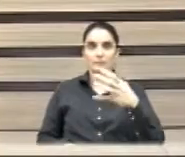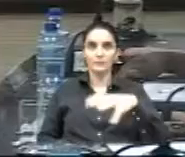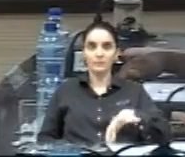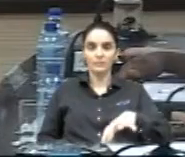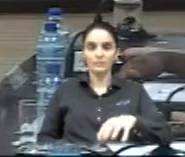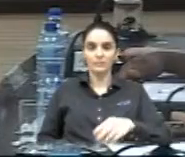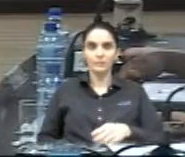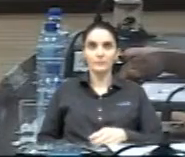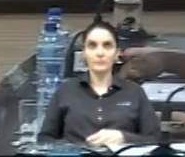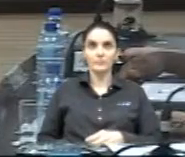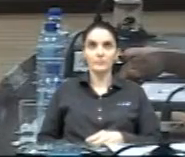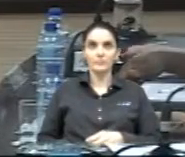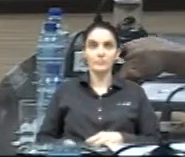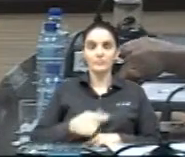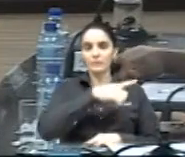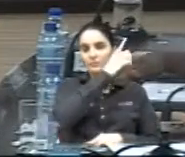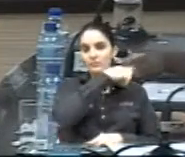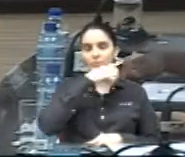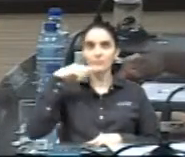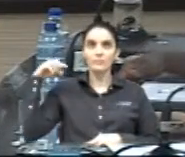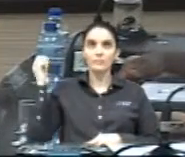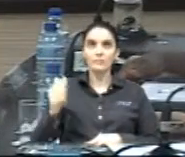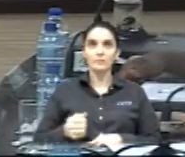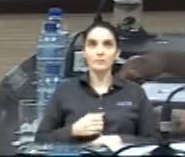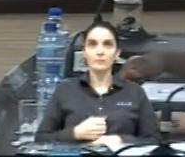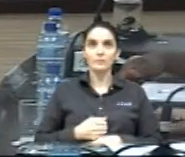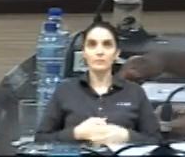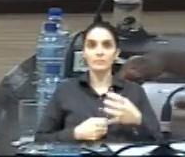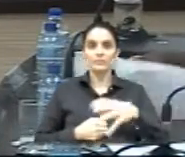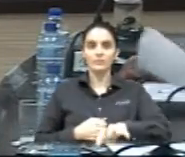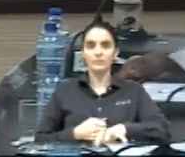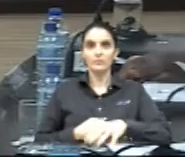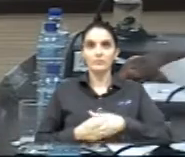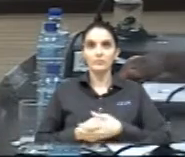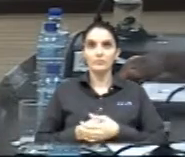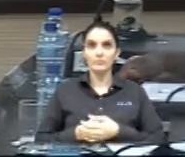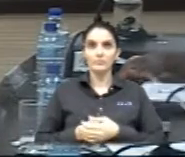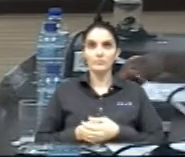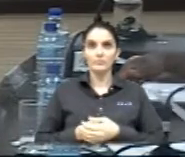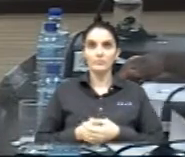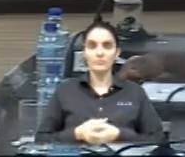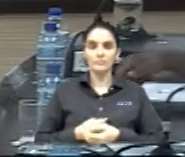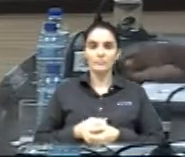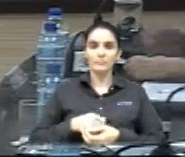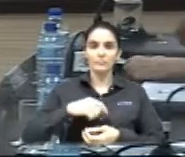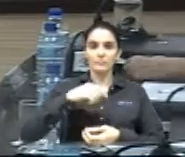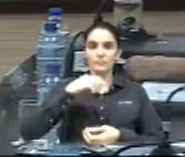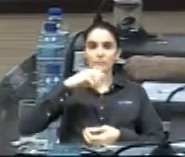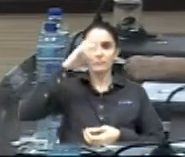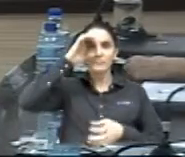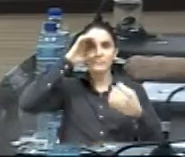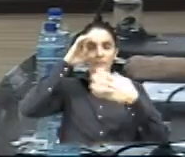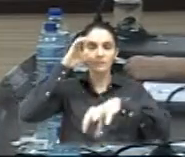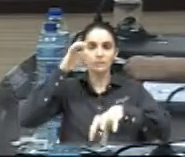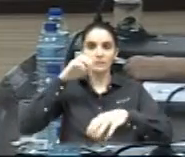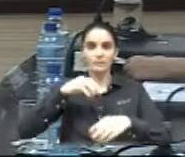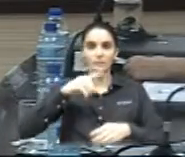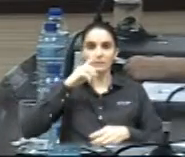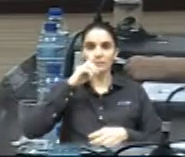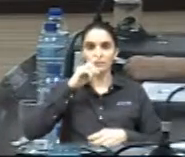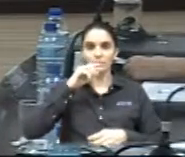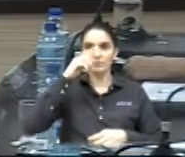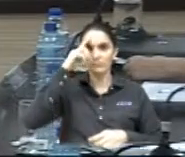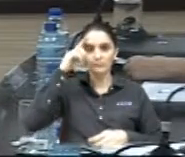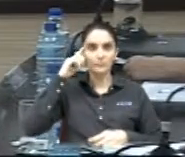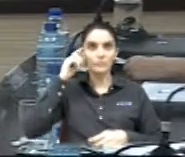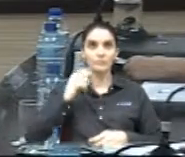Dispenso. Dispenso. Doutora Mayra da Costa. Dispenso. José Couto de Jesus. Dispenso. Wilson Nunes